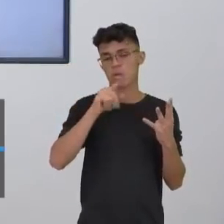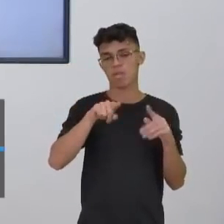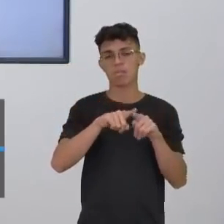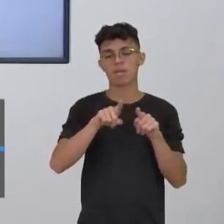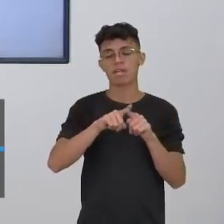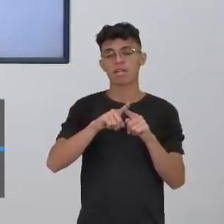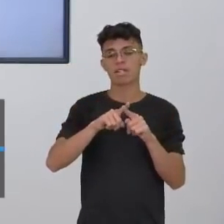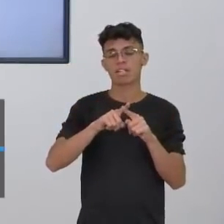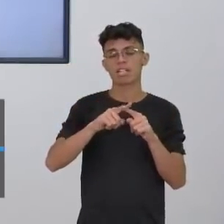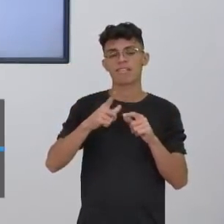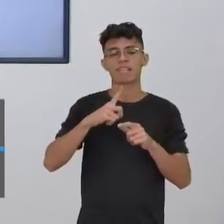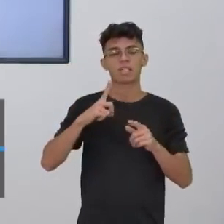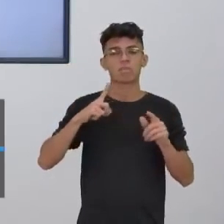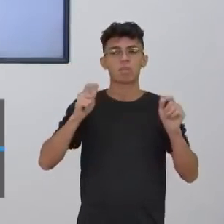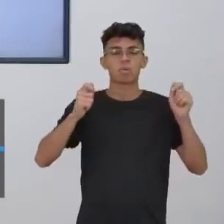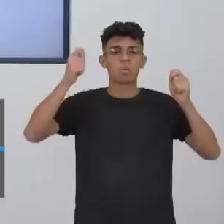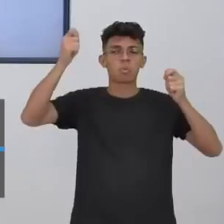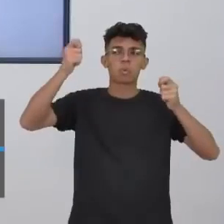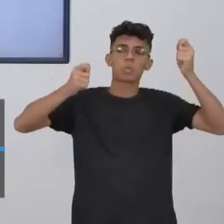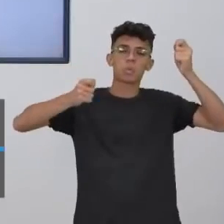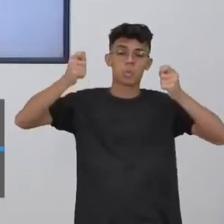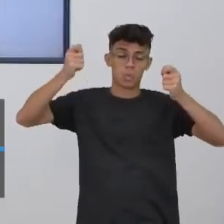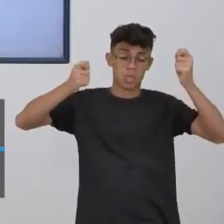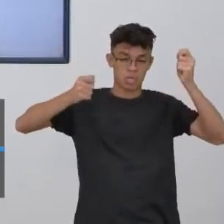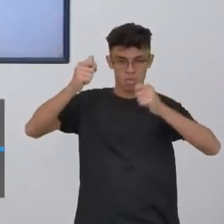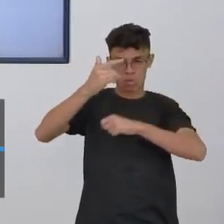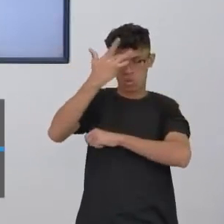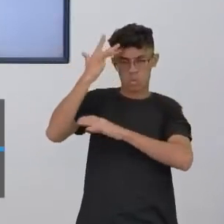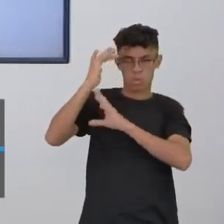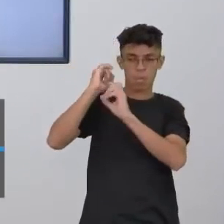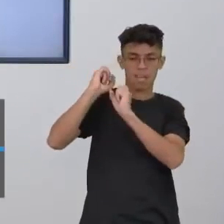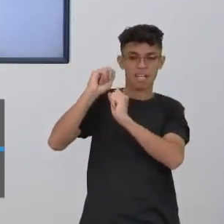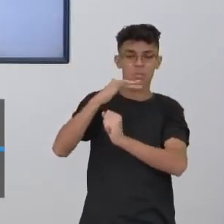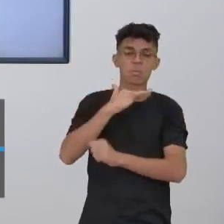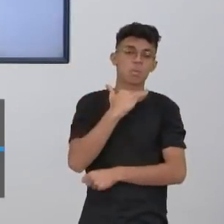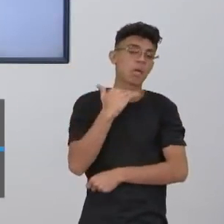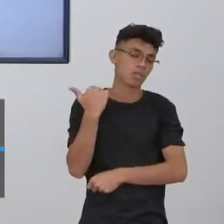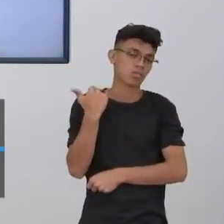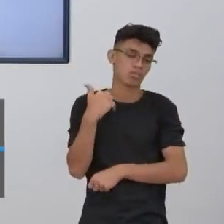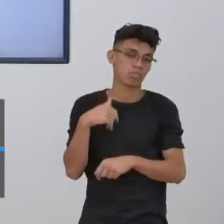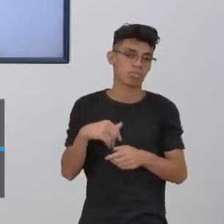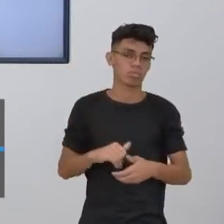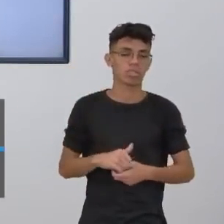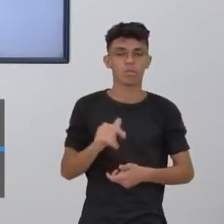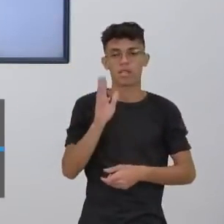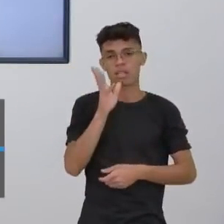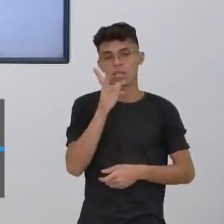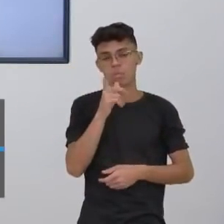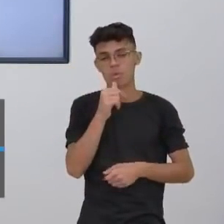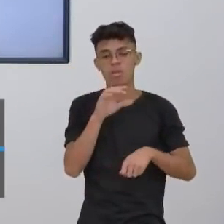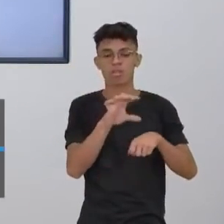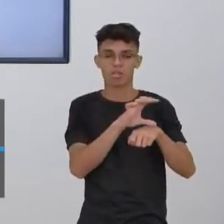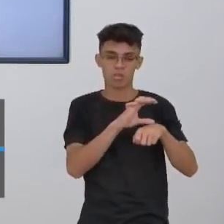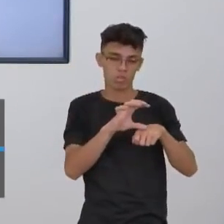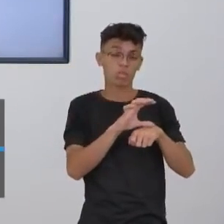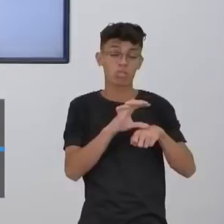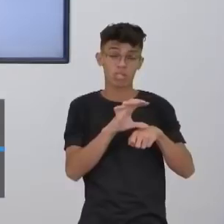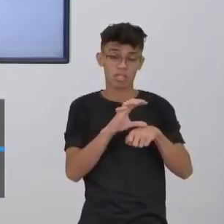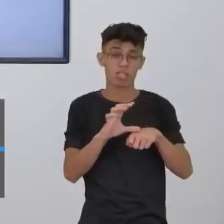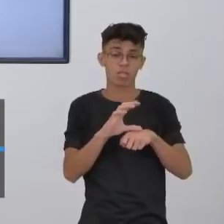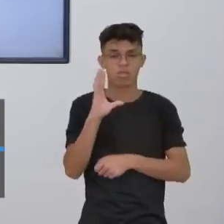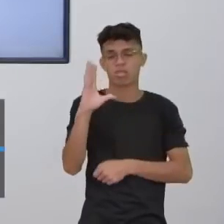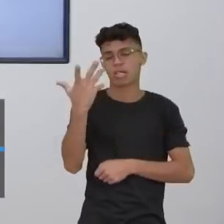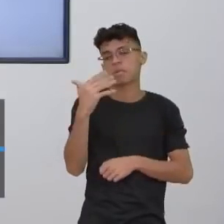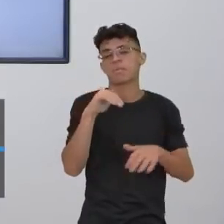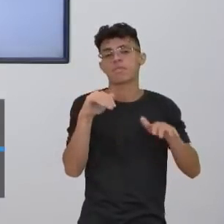justamente questionando, né, a ausência dessa Assembleia Constituinte, a demora dessa Constituição a acontecer.